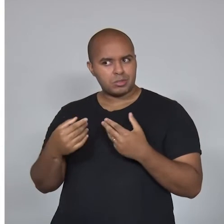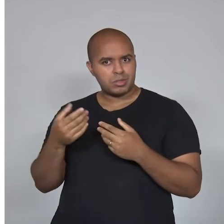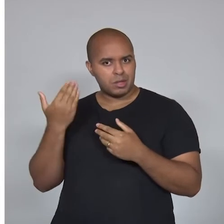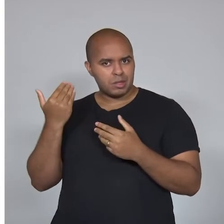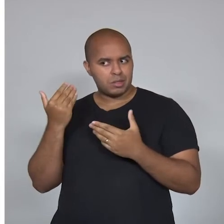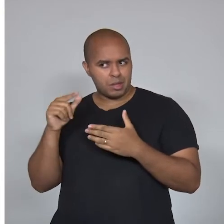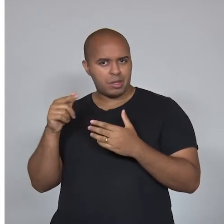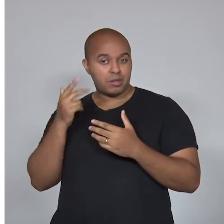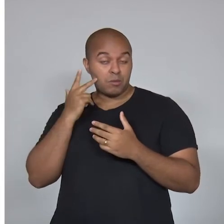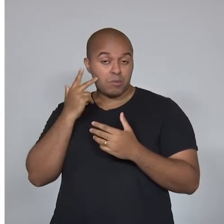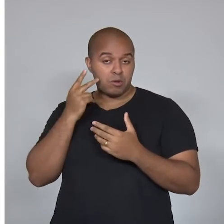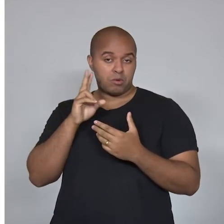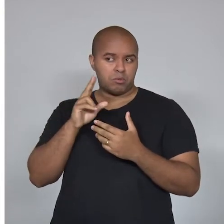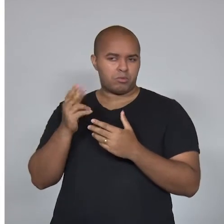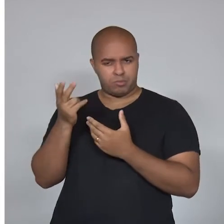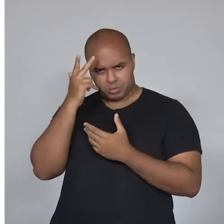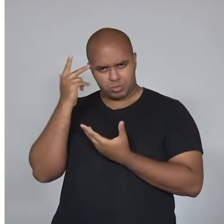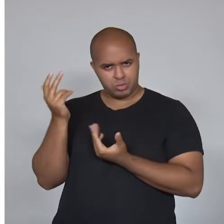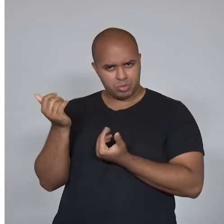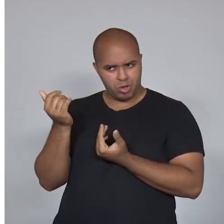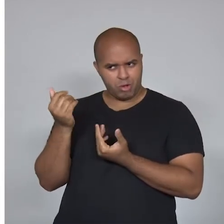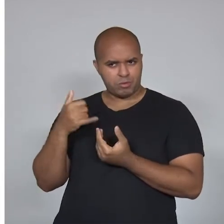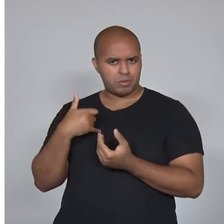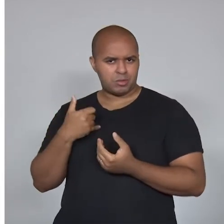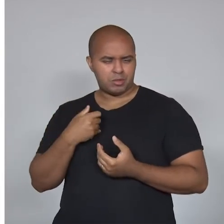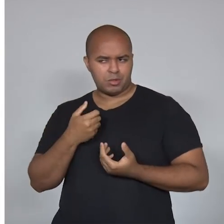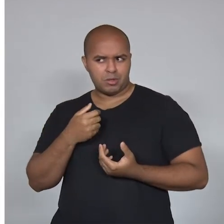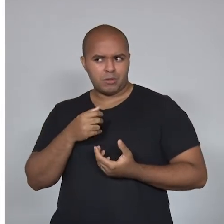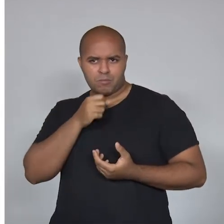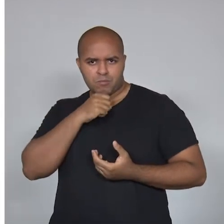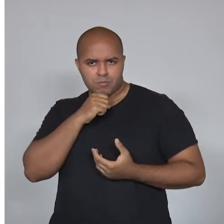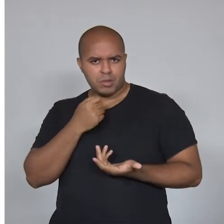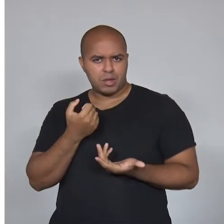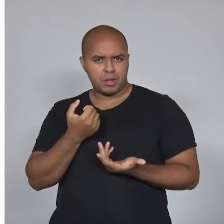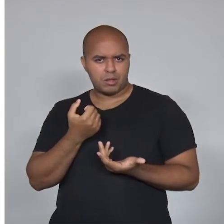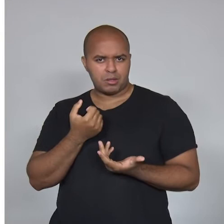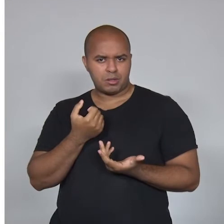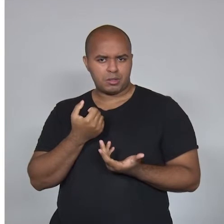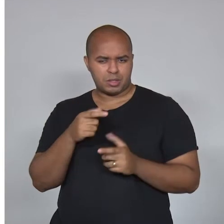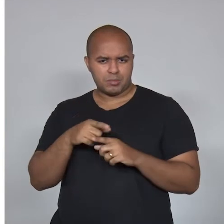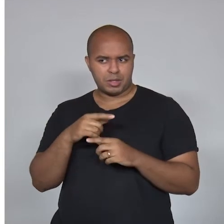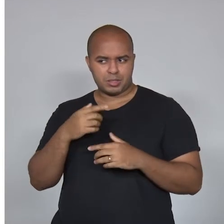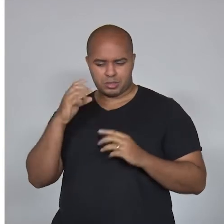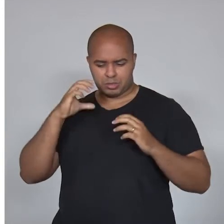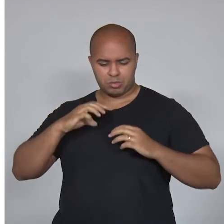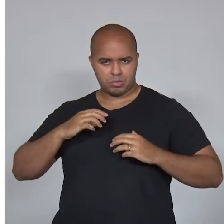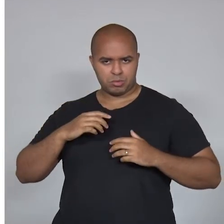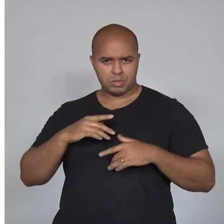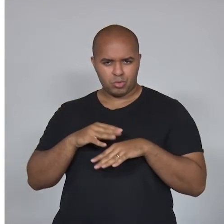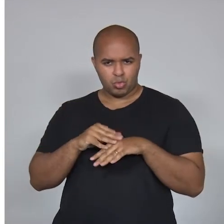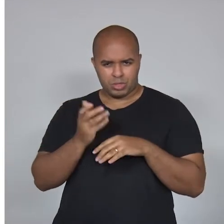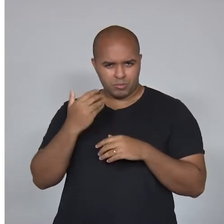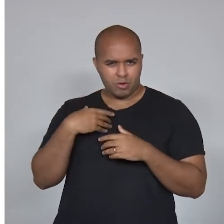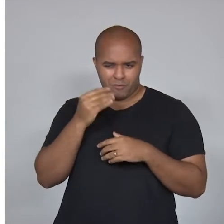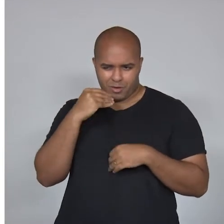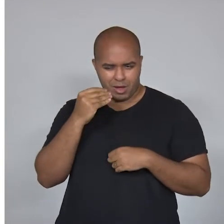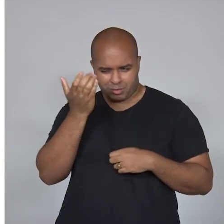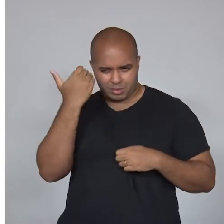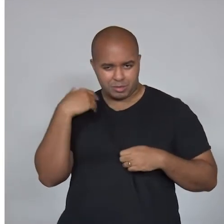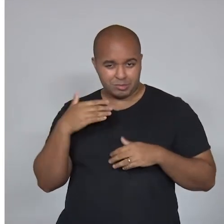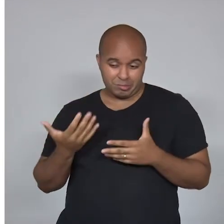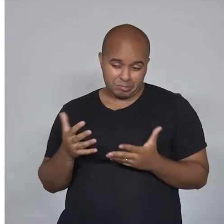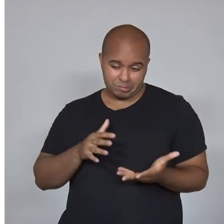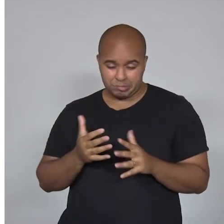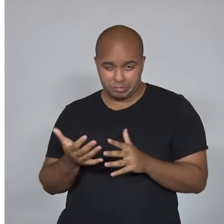anteriores, eram normalmente os jovens, os idosos e aqueles com sistema imunológico comprometido que eram os mais